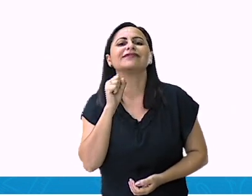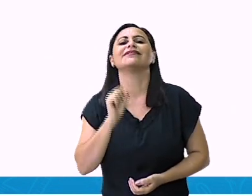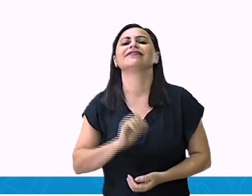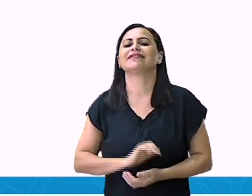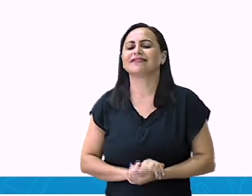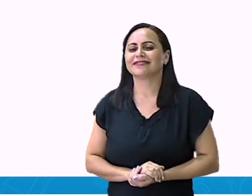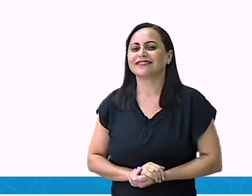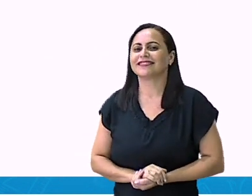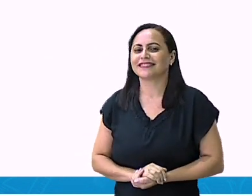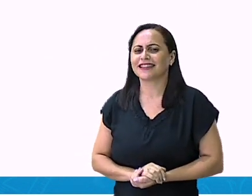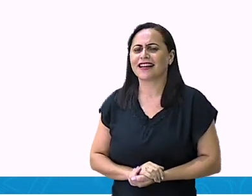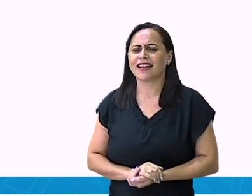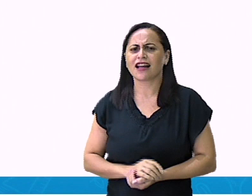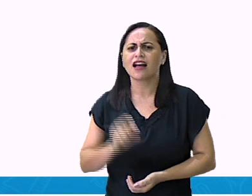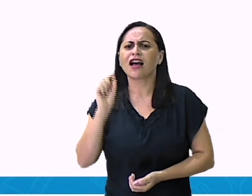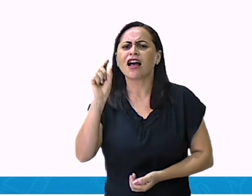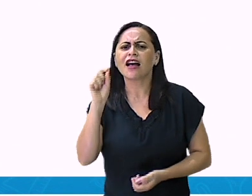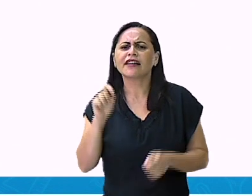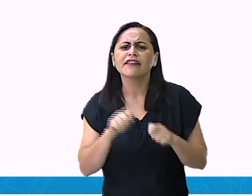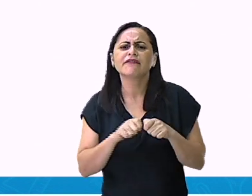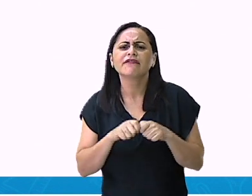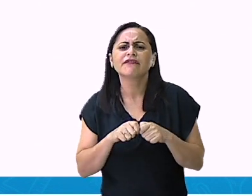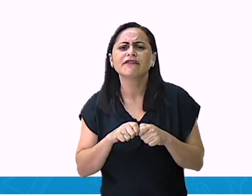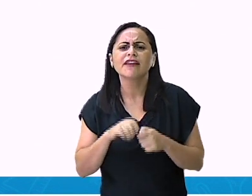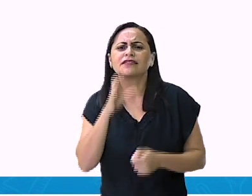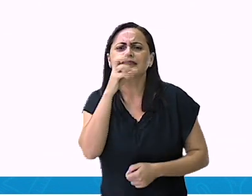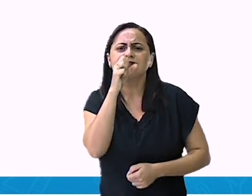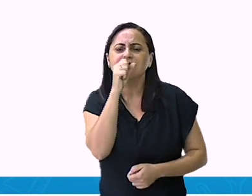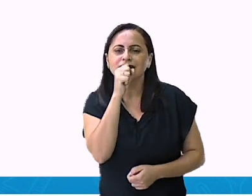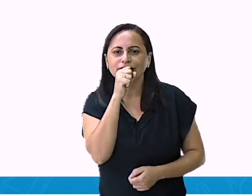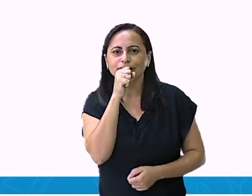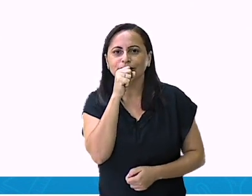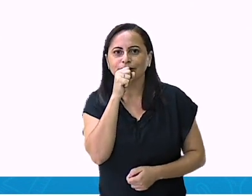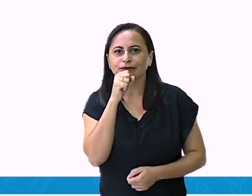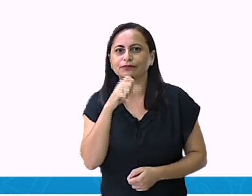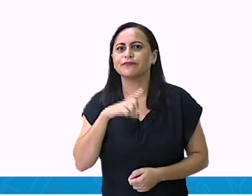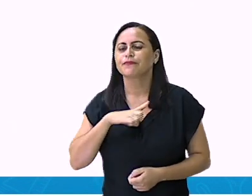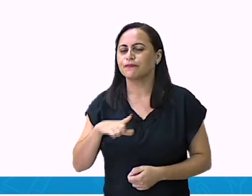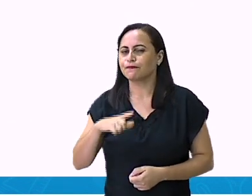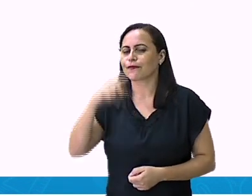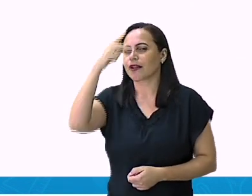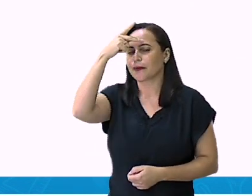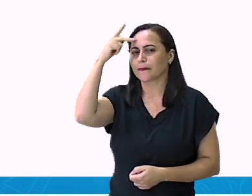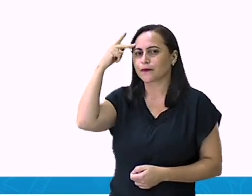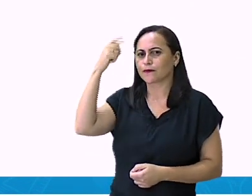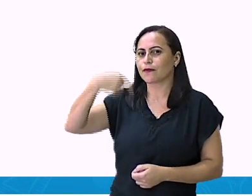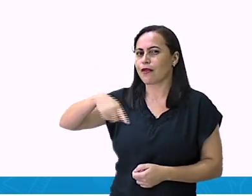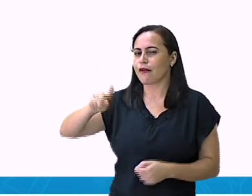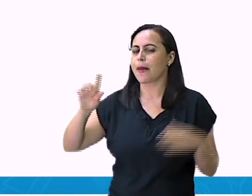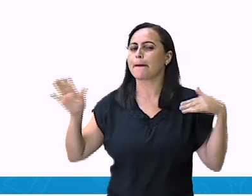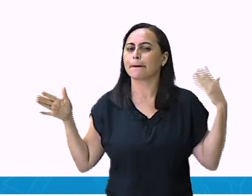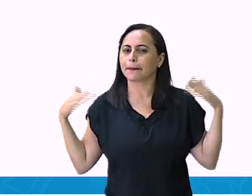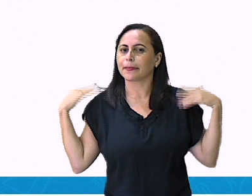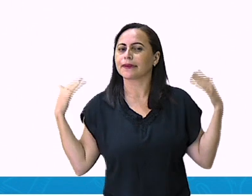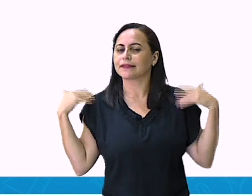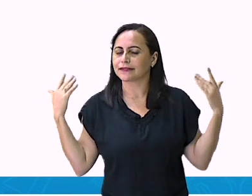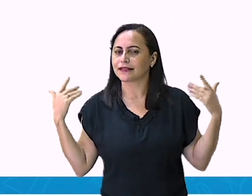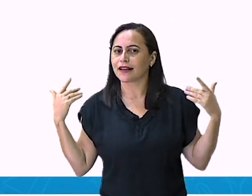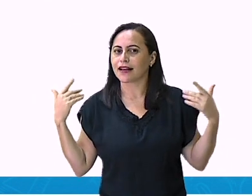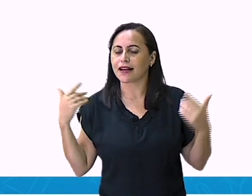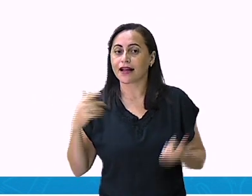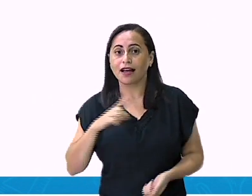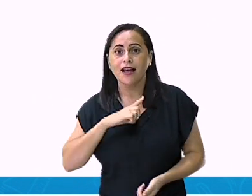Olha, o que você faz no sábado? Tem gente que vai passear? Tem gente que vai